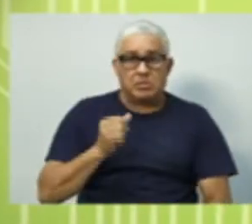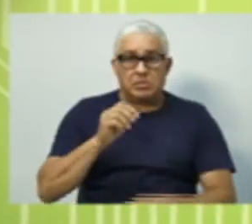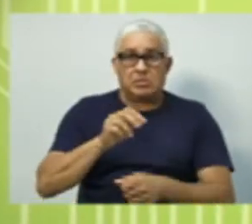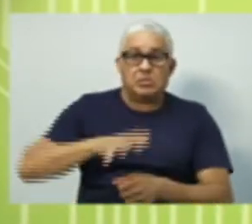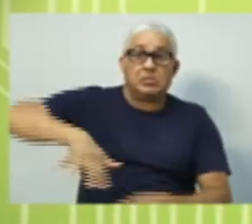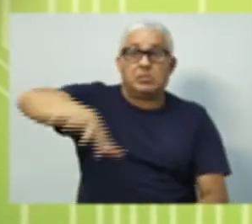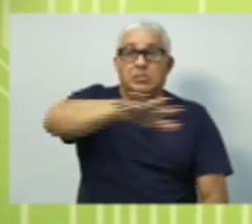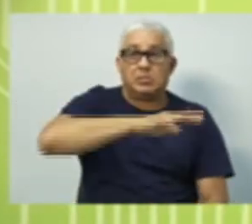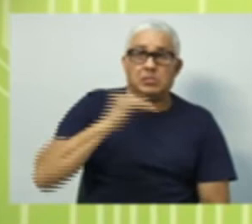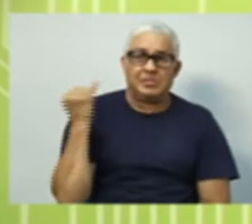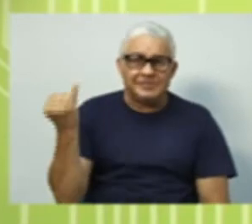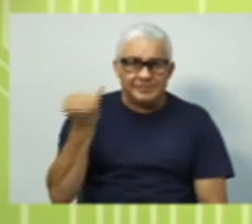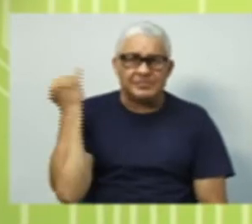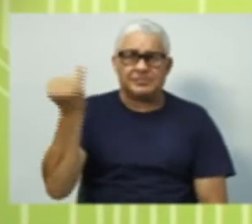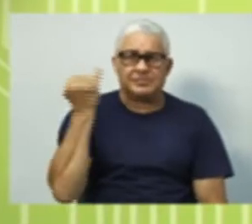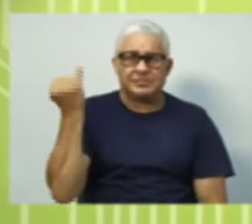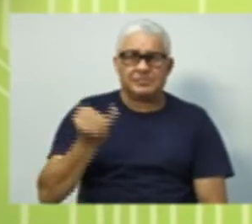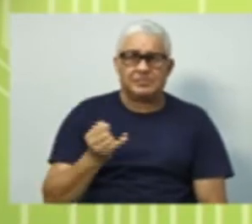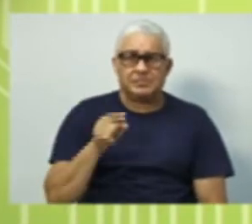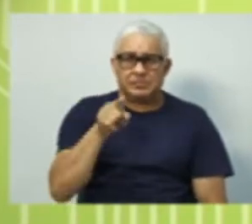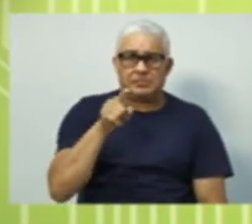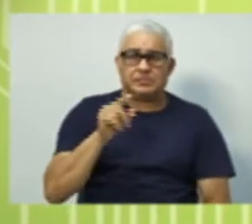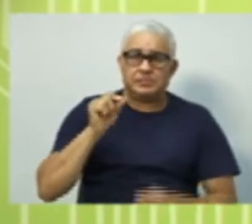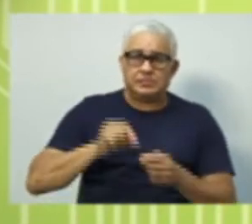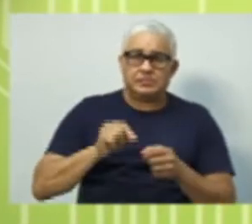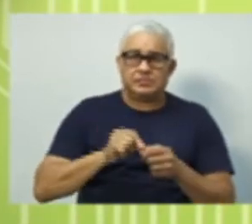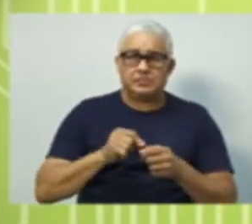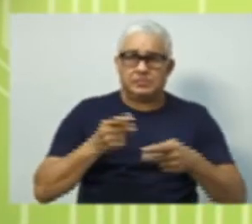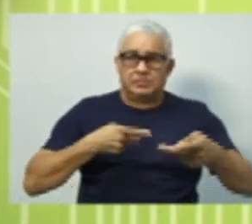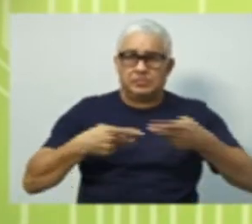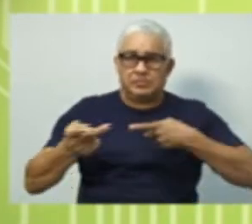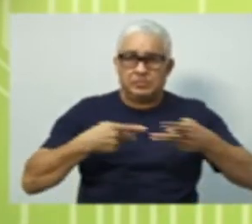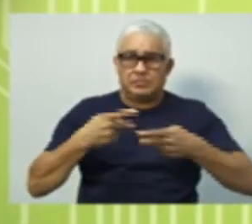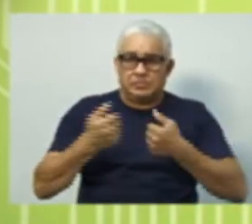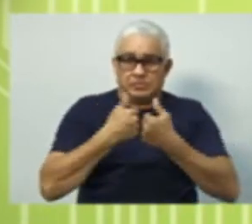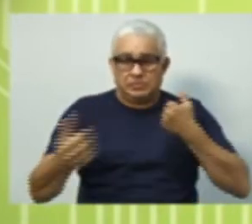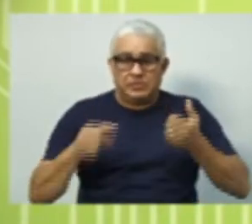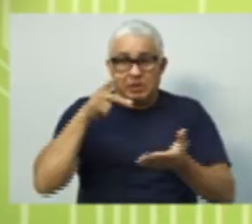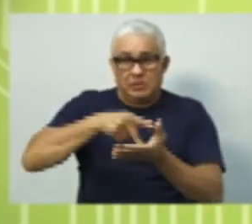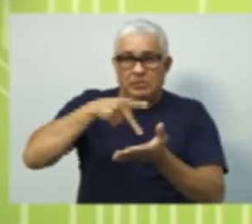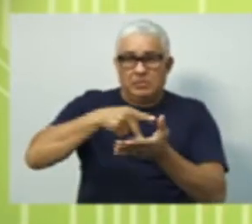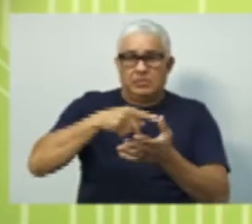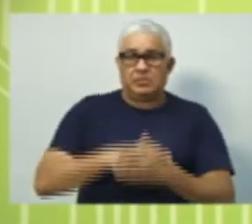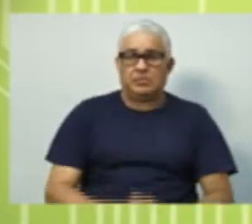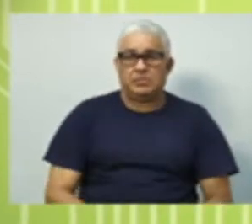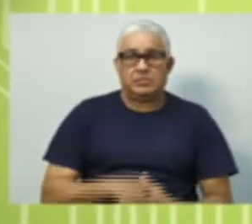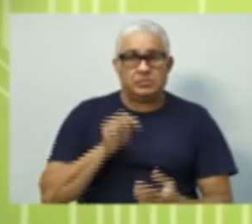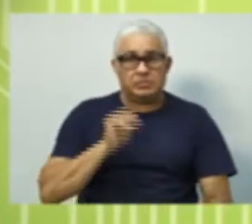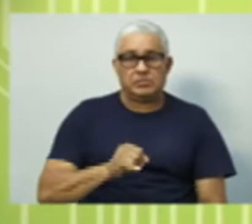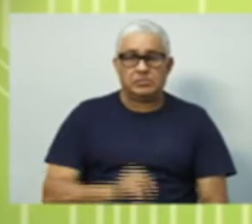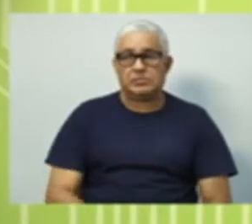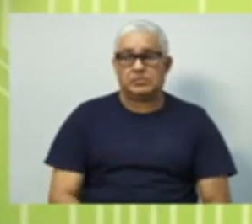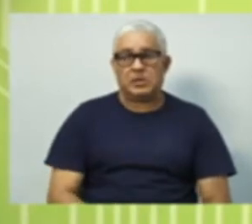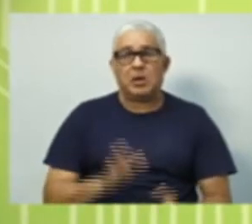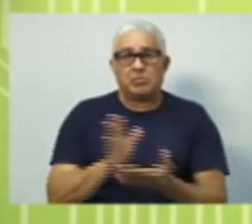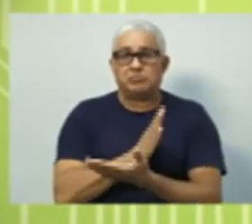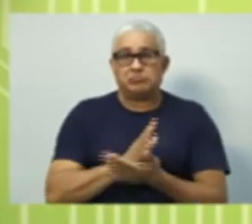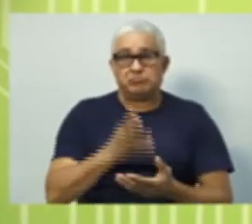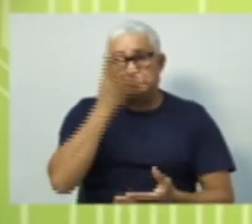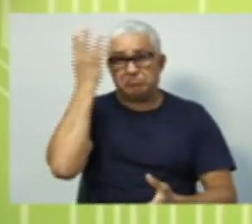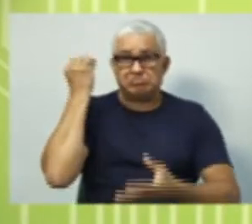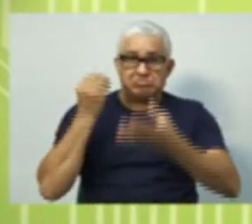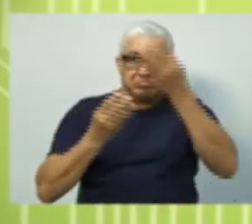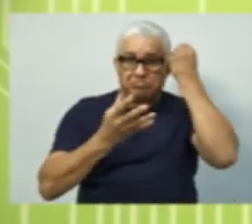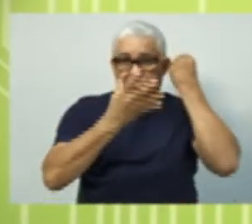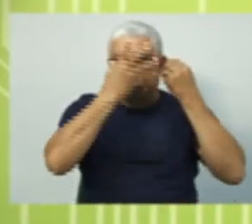respondeu a questão número 1, né? Onde está perguntando, procure listar algumas